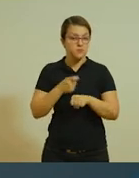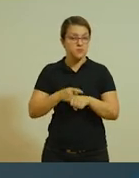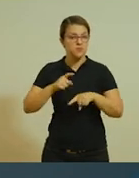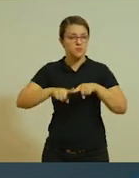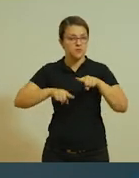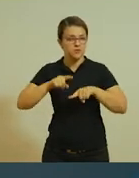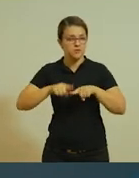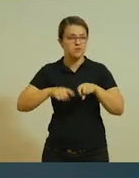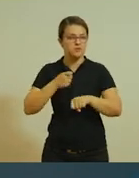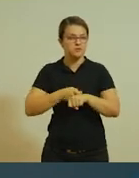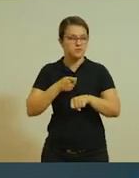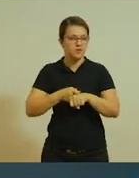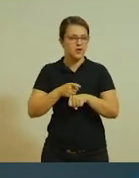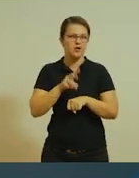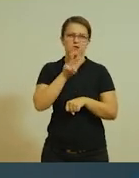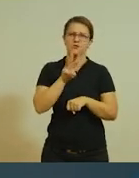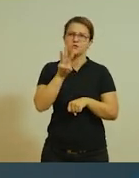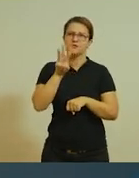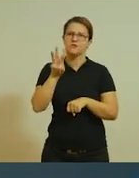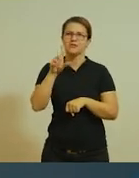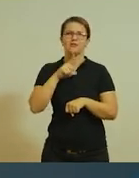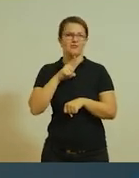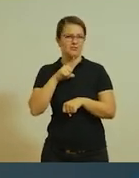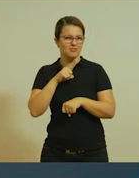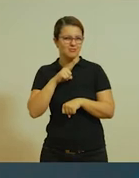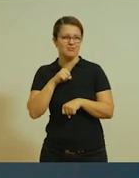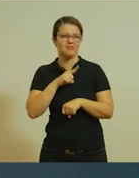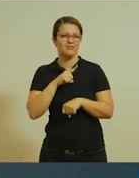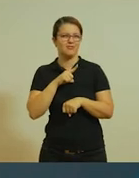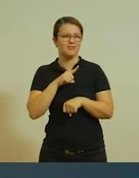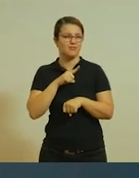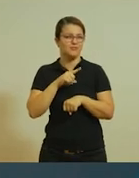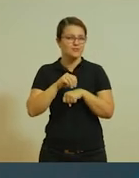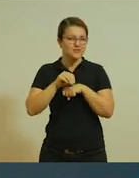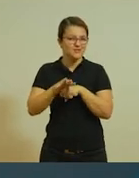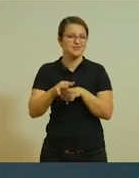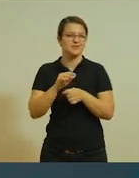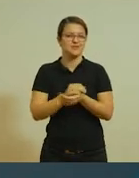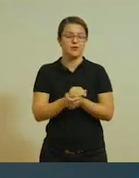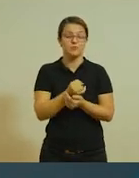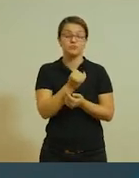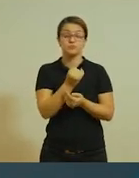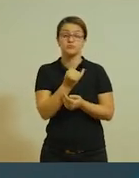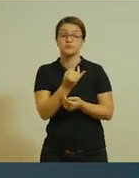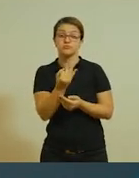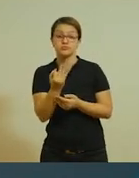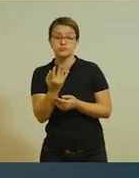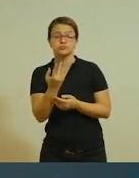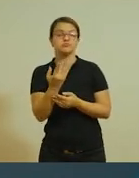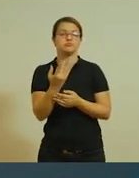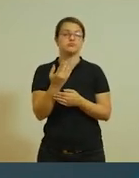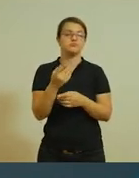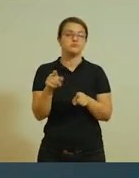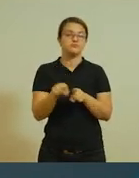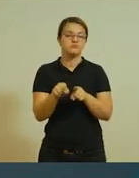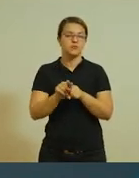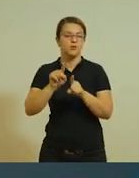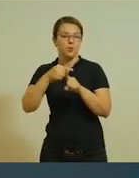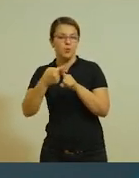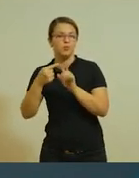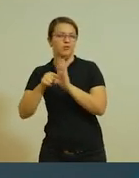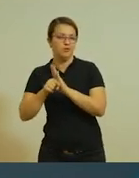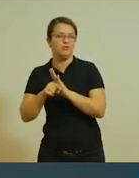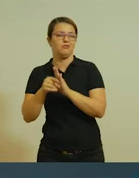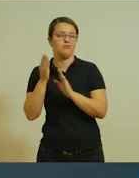Você vai ver que lá no link tem alguns desenhos para a criança fazer uma contagem, algumas contas, né? Mas